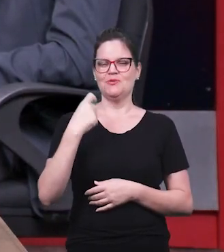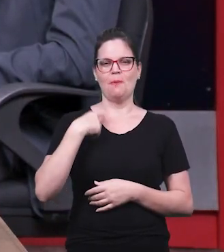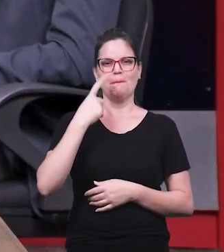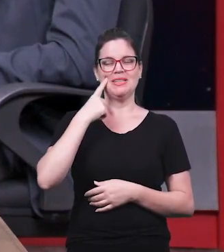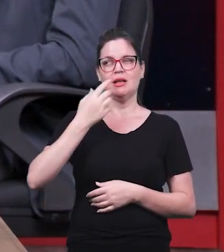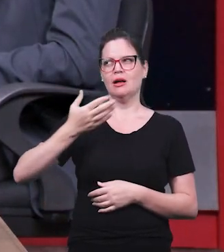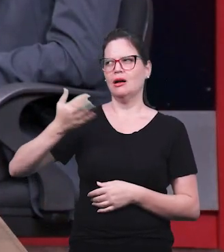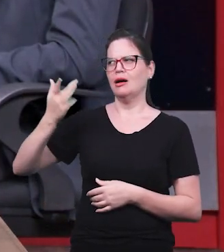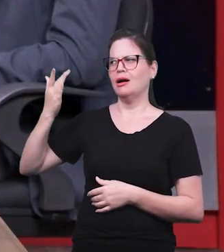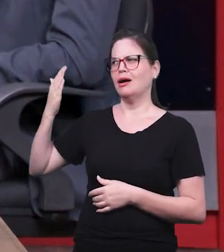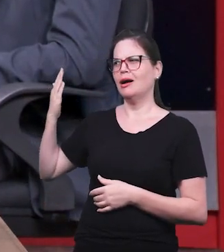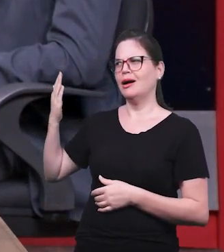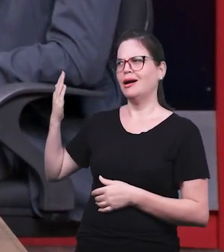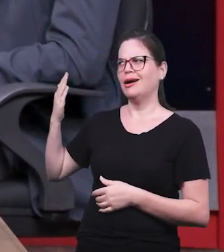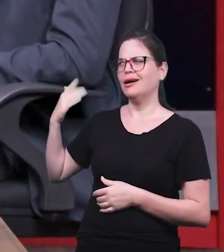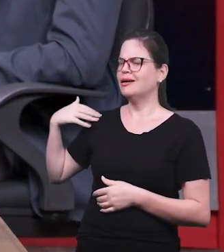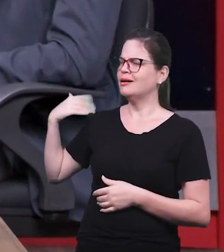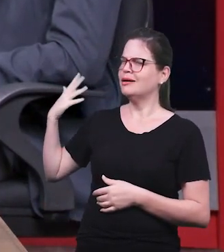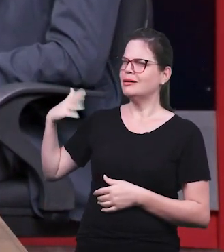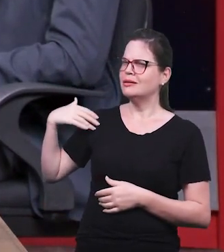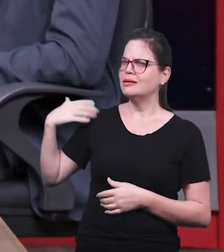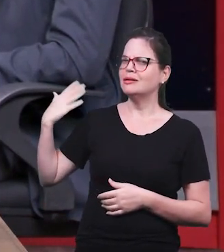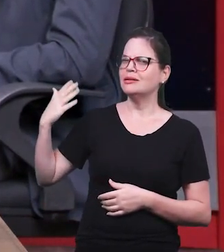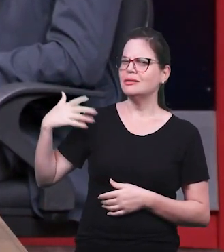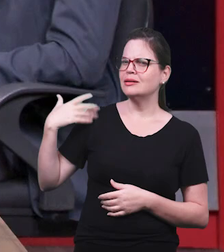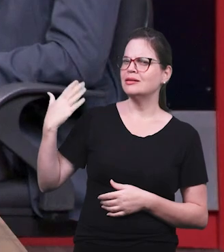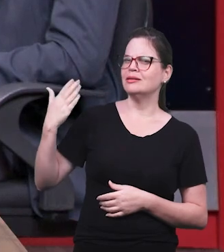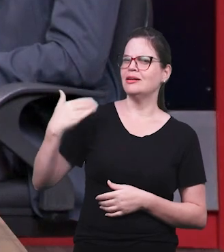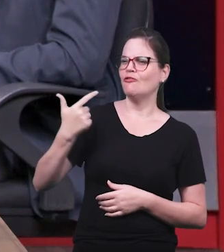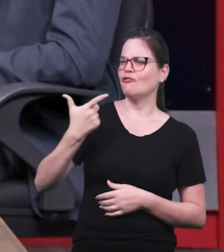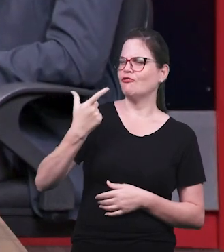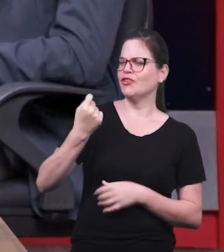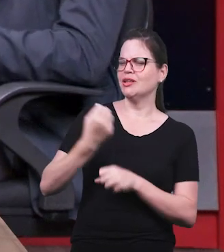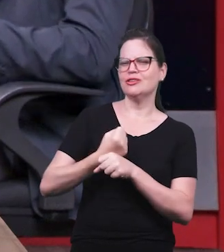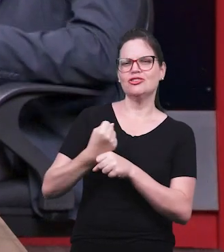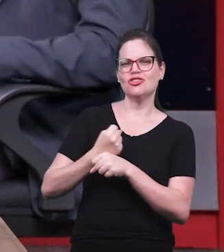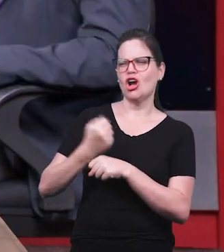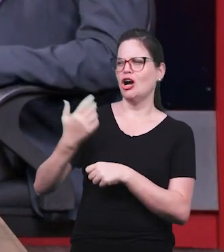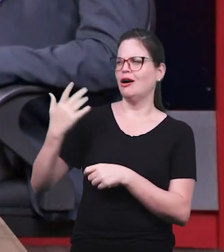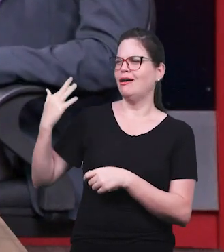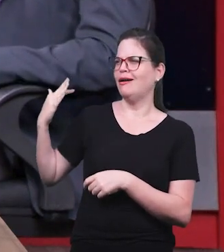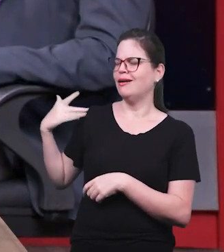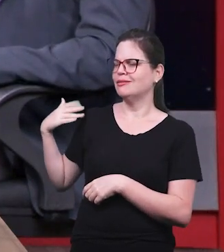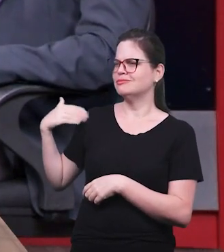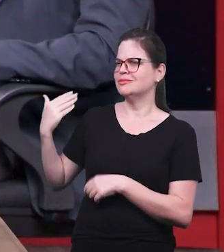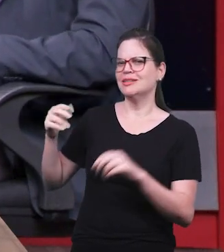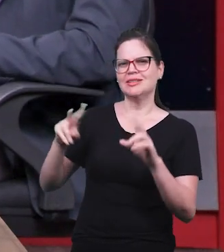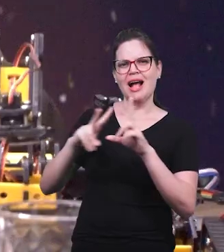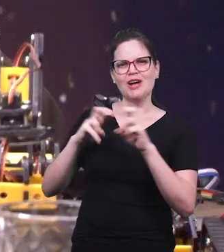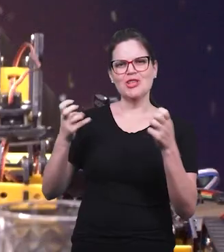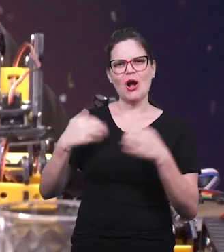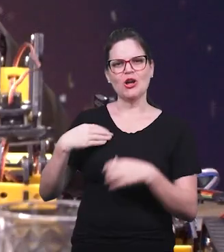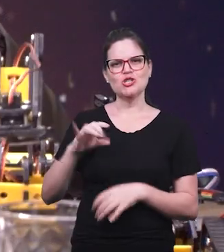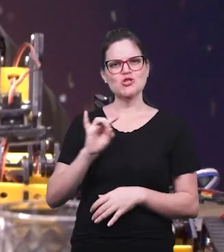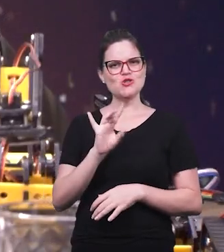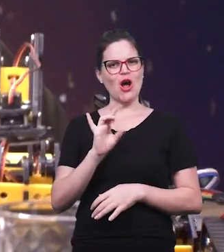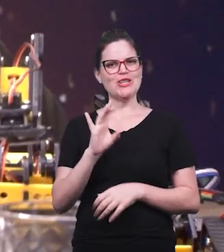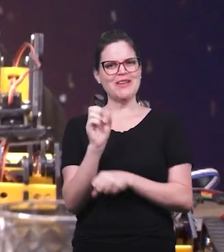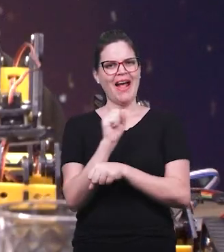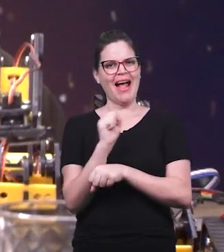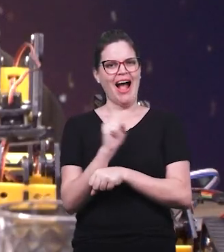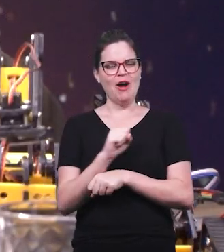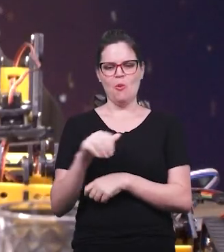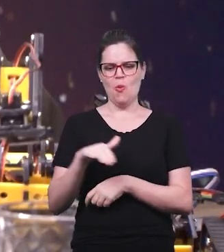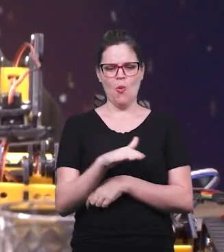trás, assim, vou colocar pouco tempo, assim, 20 anos, se a gente falasse desse tipo de equipamento que a gente tem hoje há 20 anos